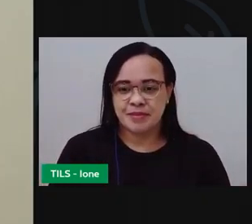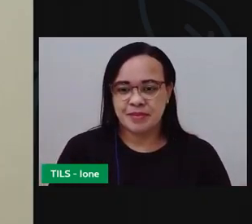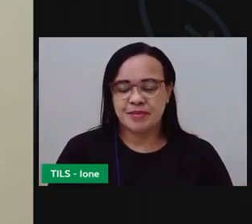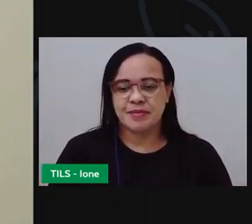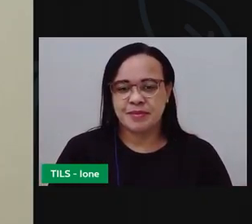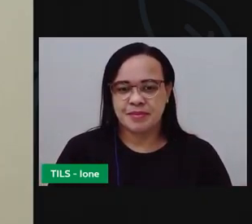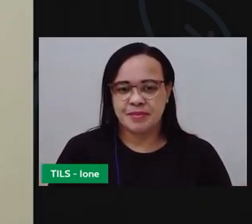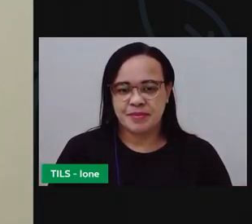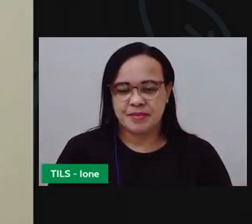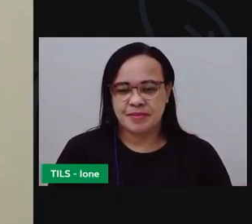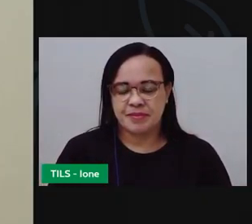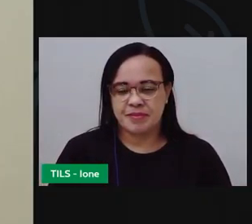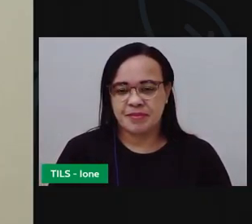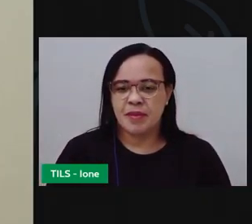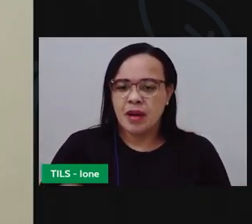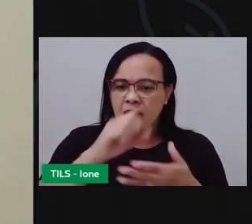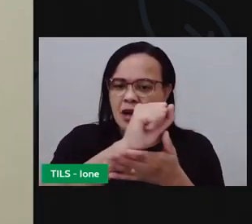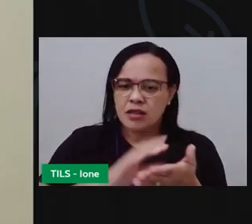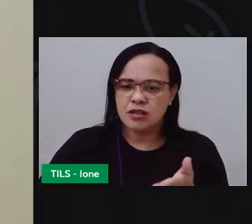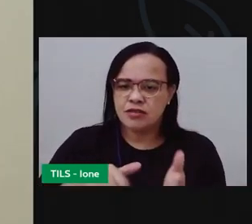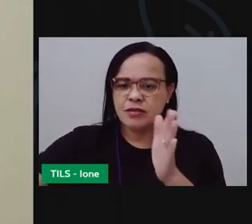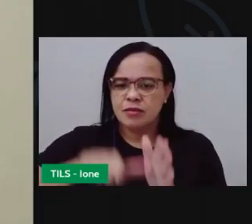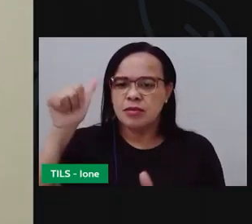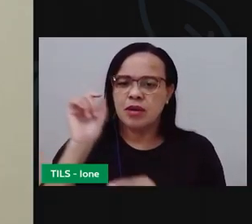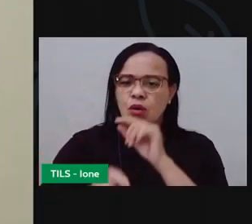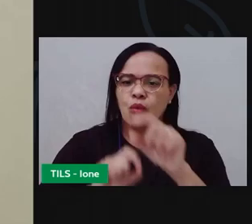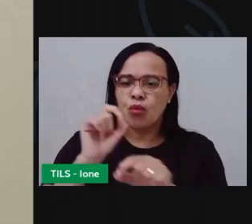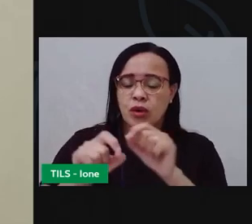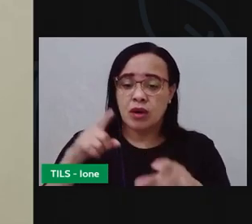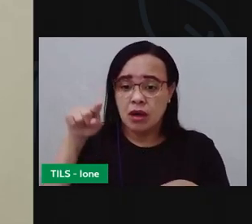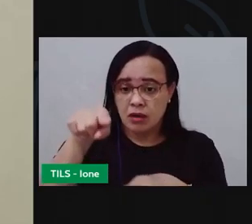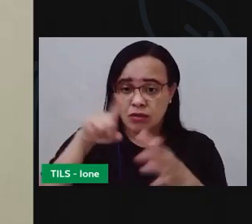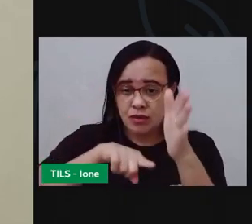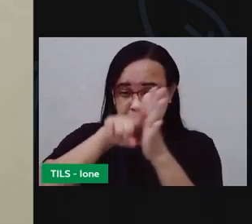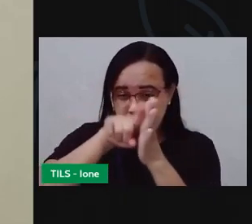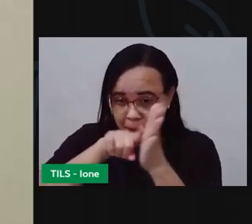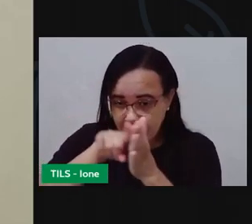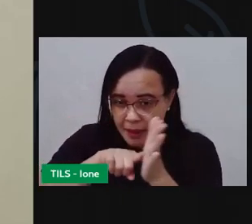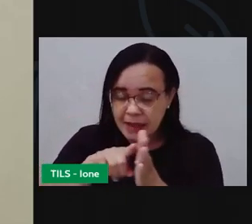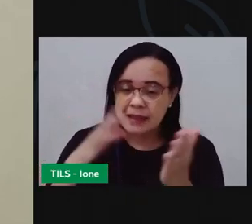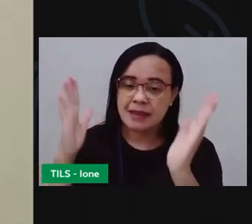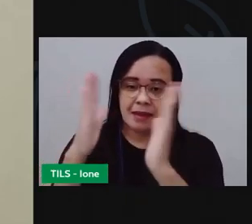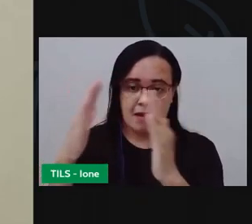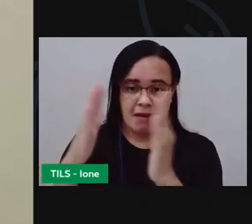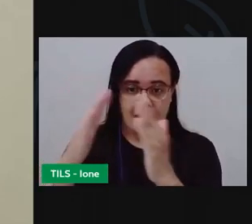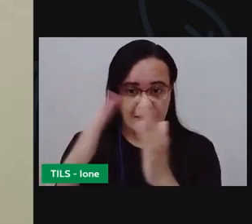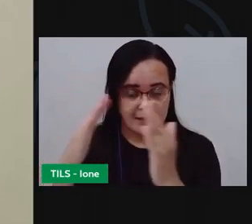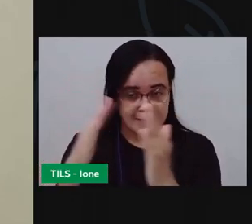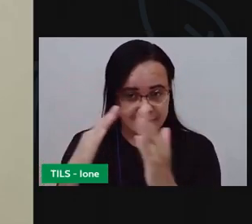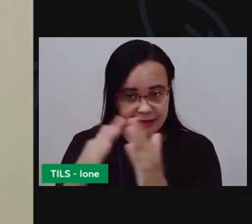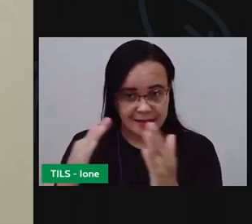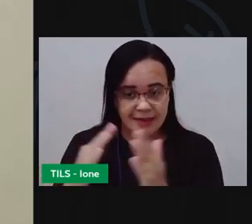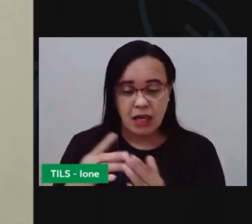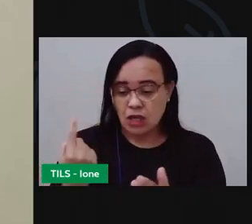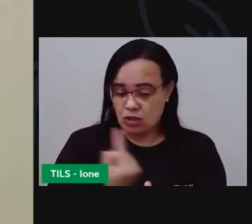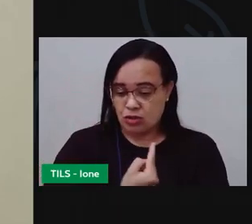Primeiro, a atividade é que você faça uma pesquisa em casa,